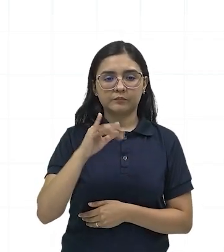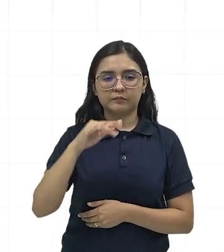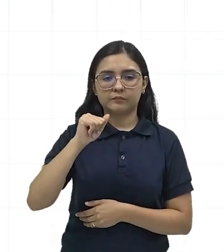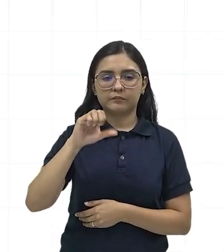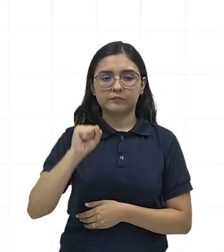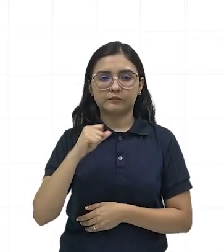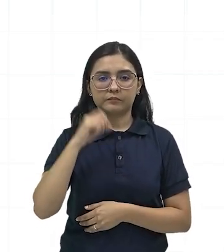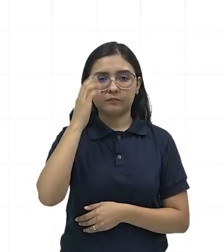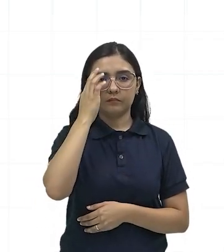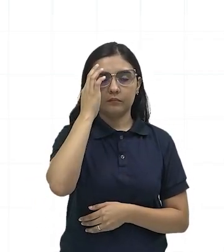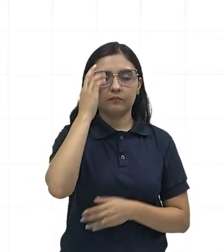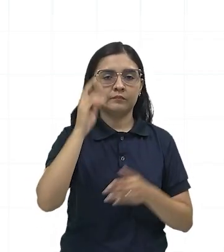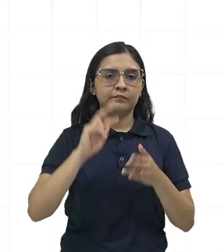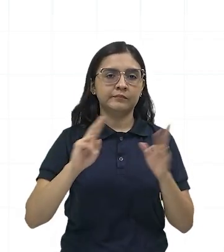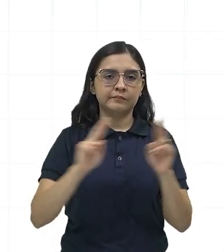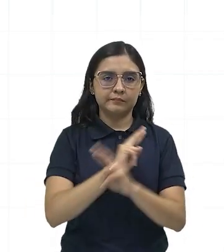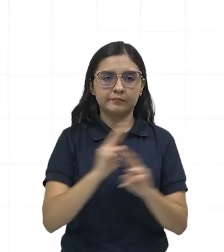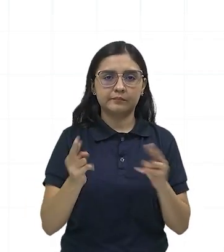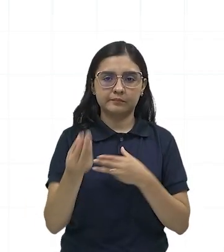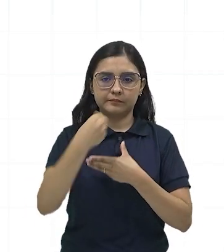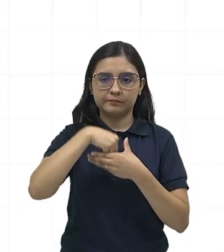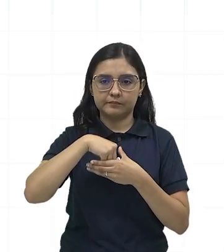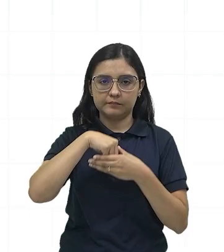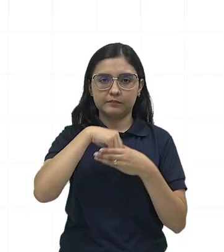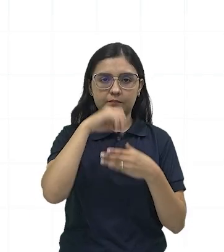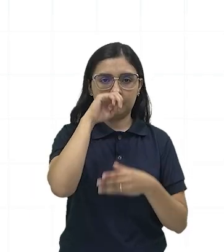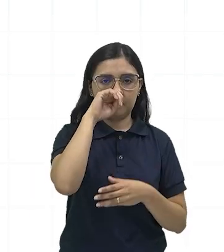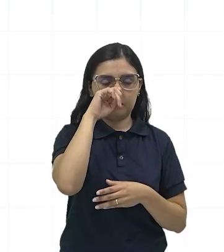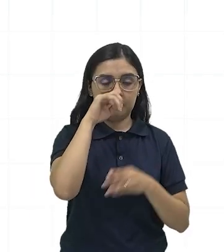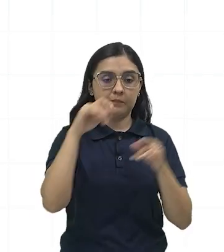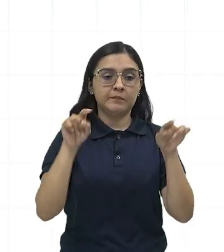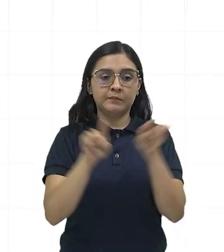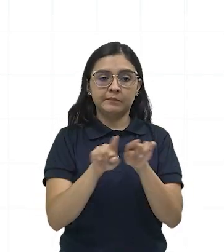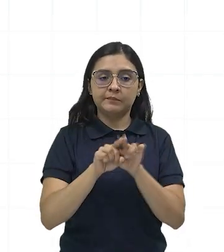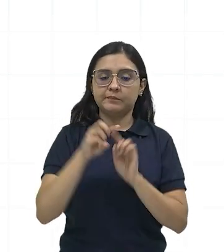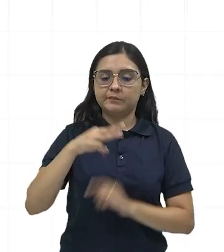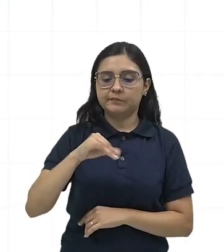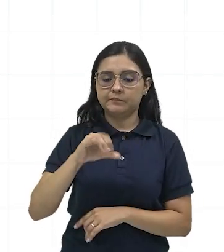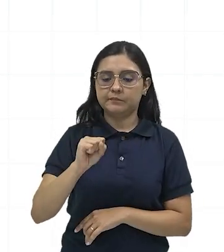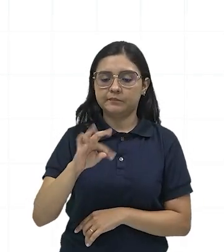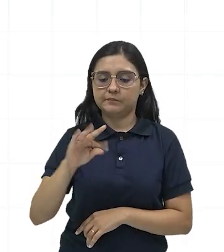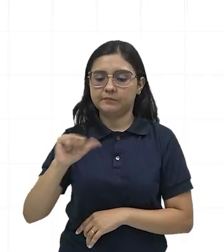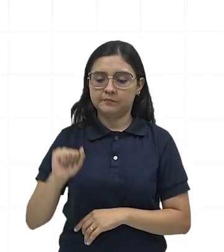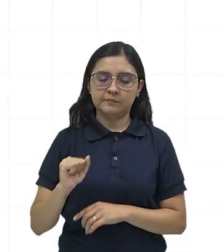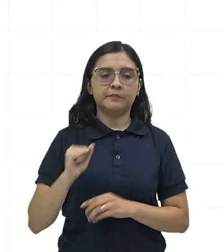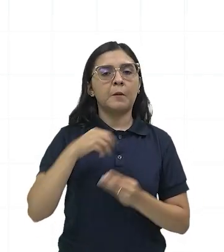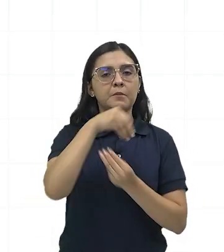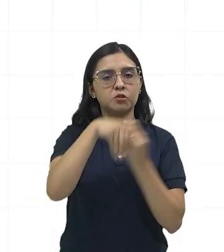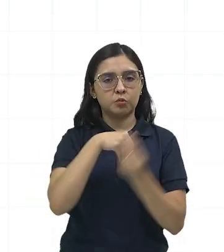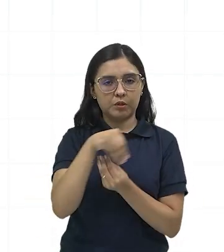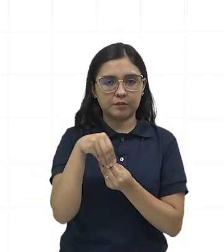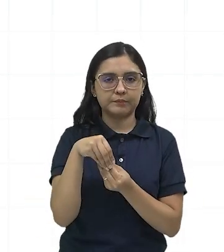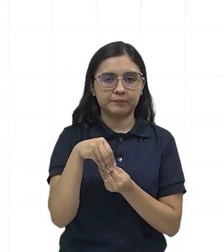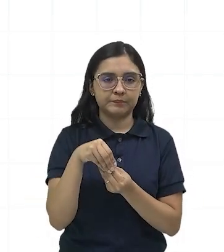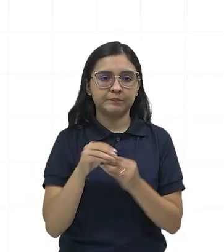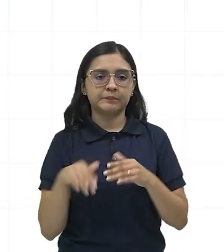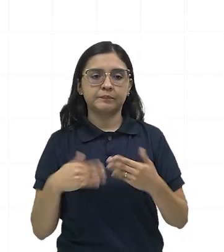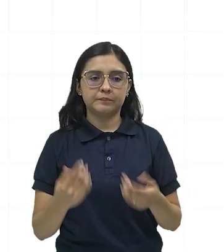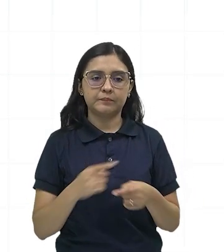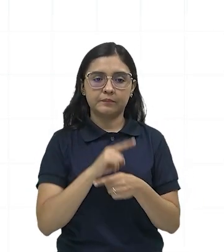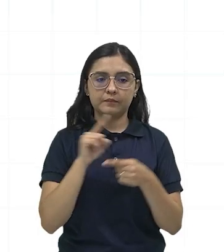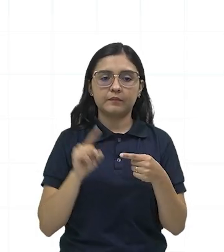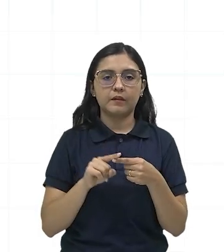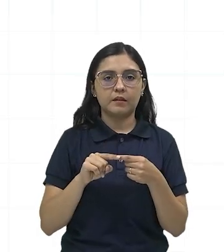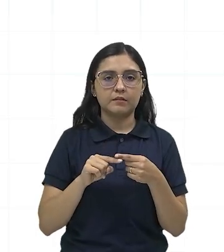estar relacionadas com colocar para dentro. E mista quer dizer misturado. Então, as glândulas que são classificadas